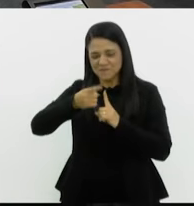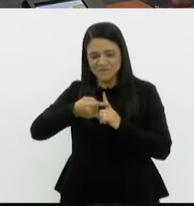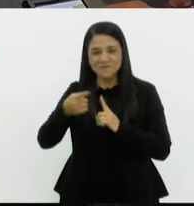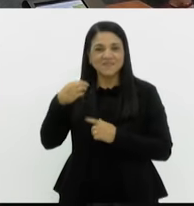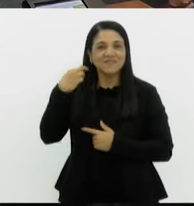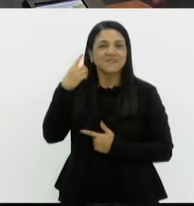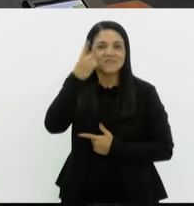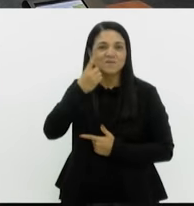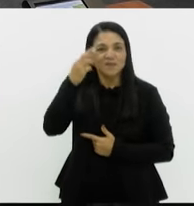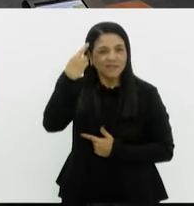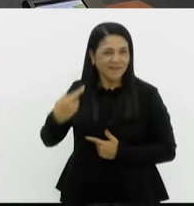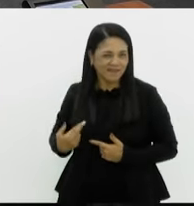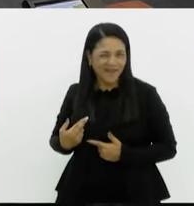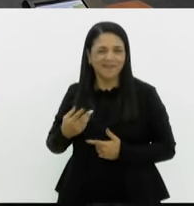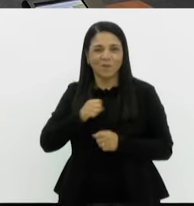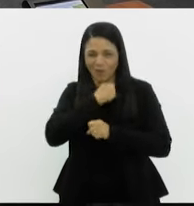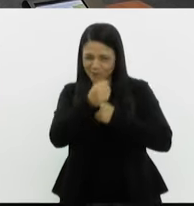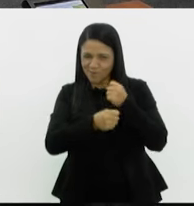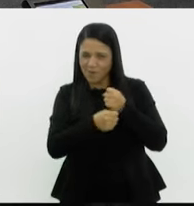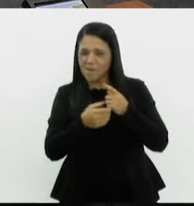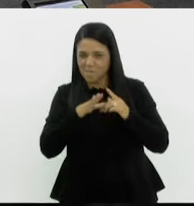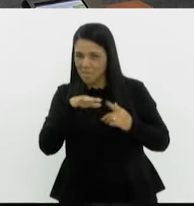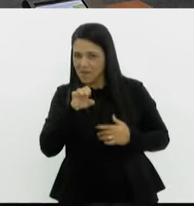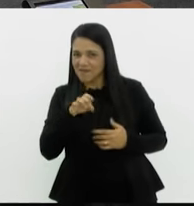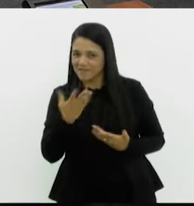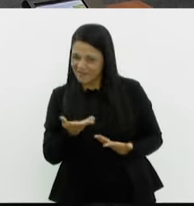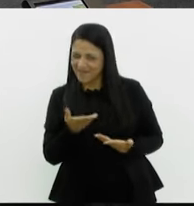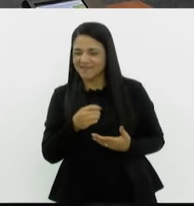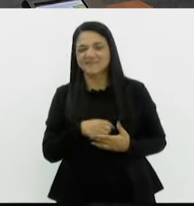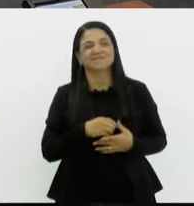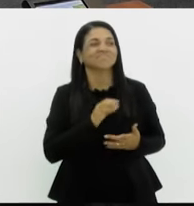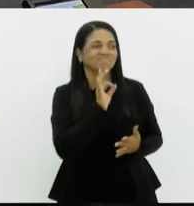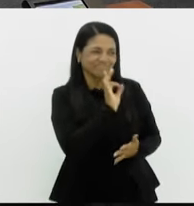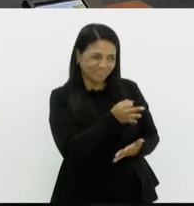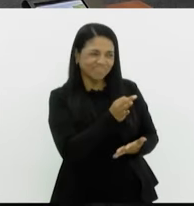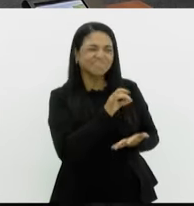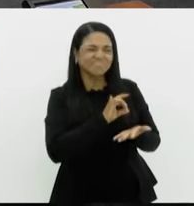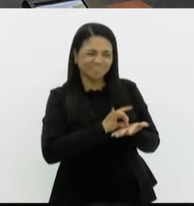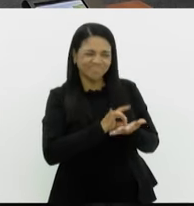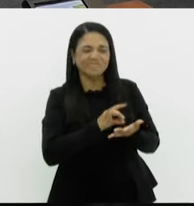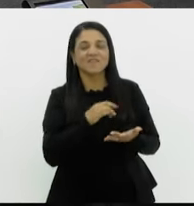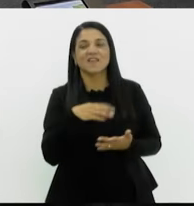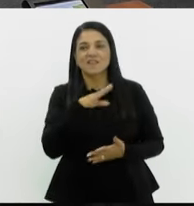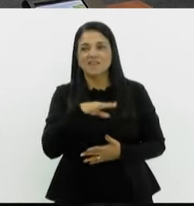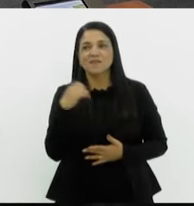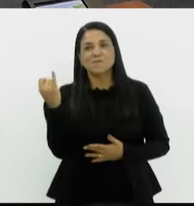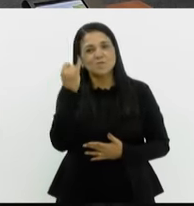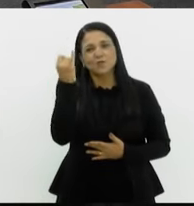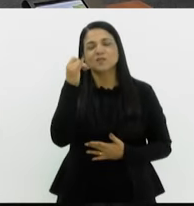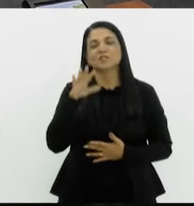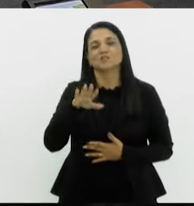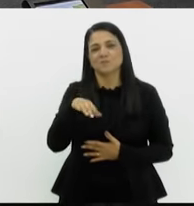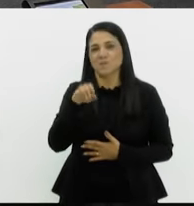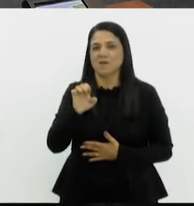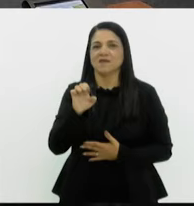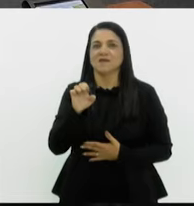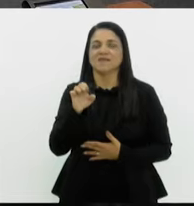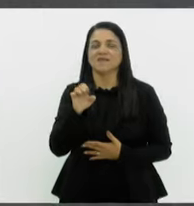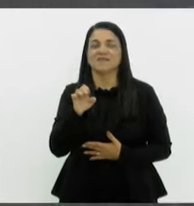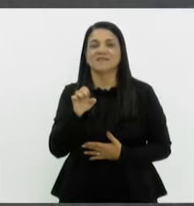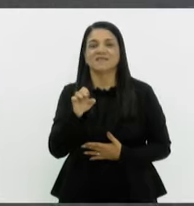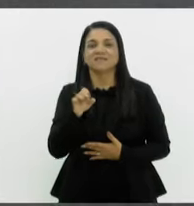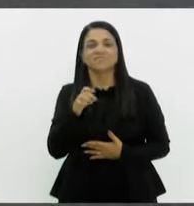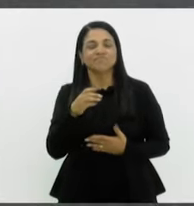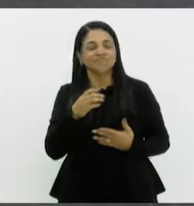Renata? Tá? É isso aí, presidente. Muito importante falar das mães que também...